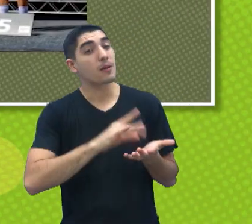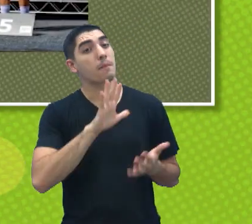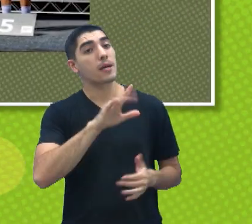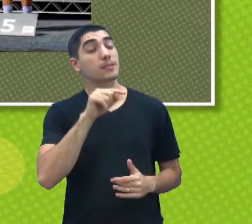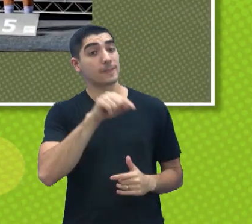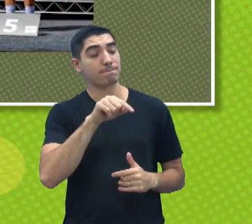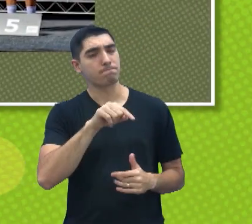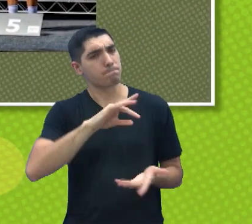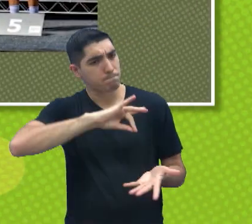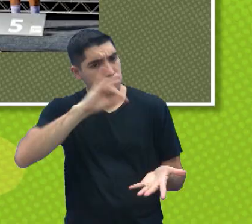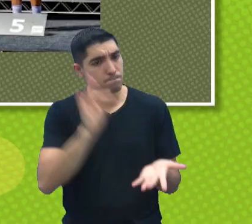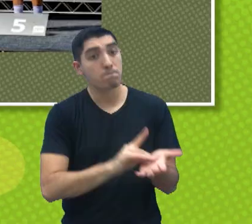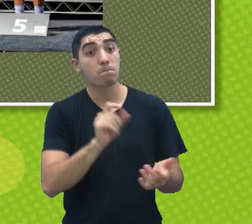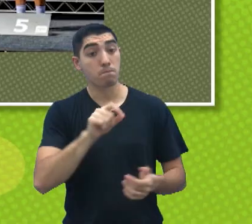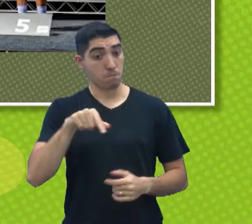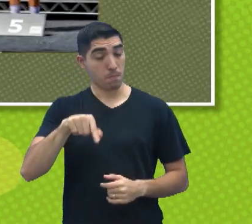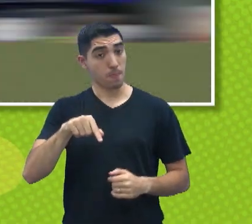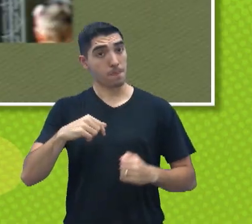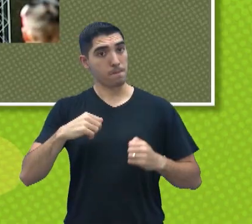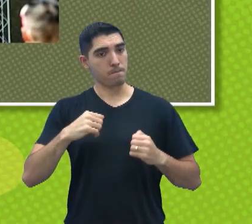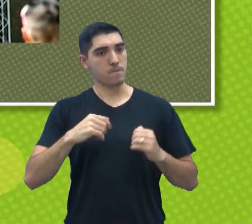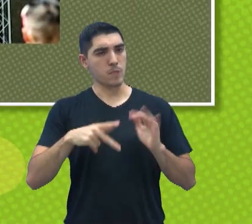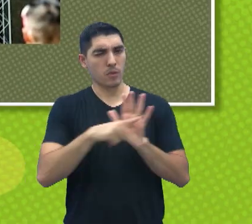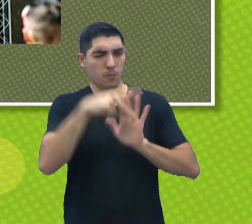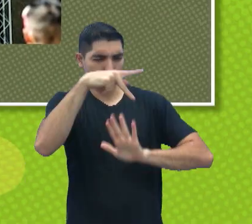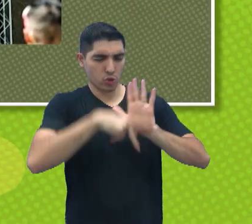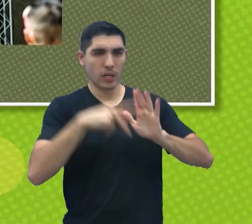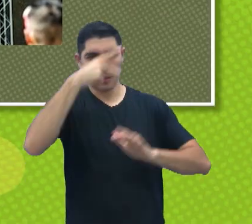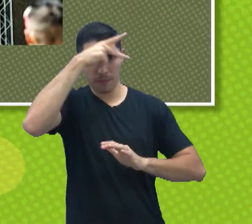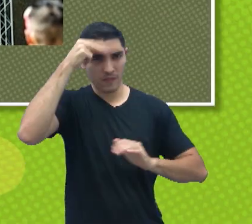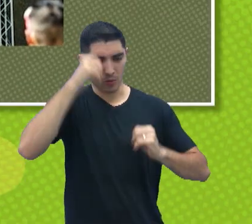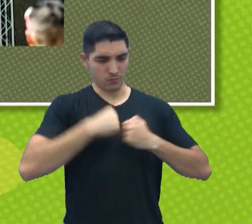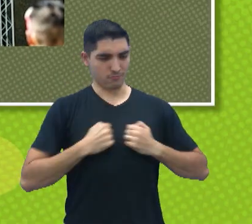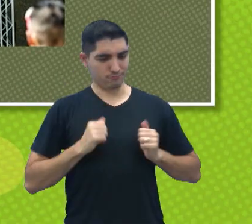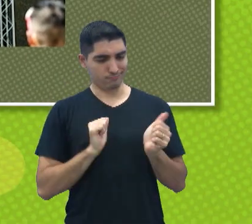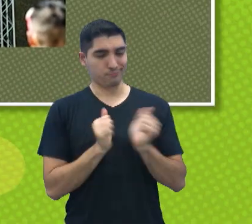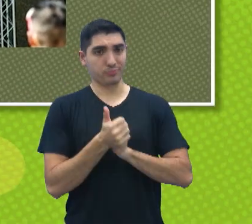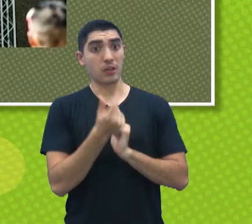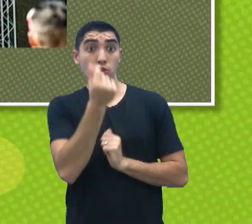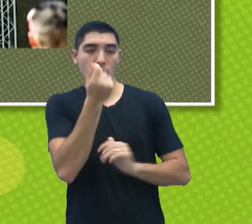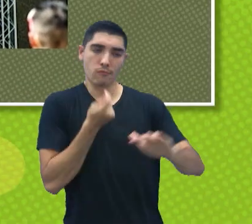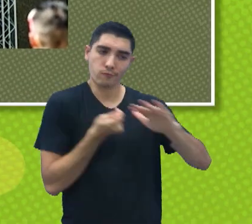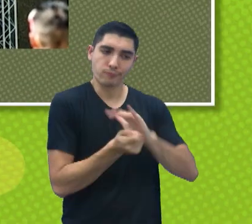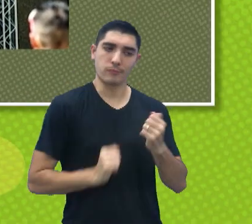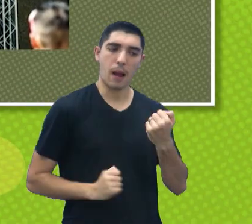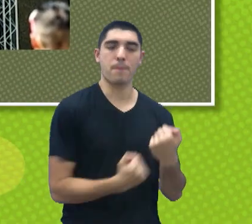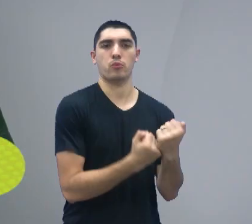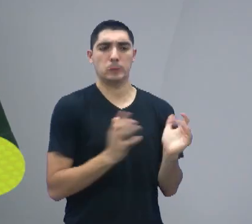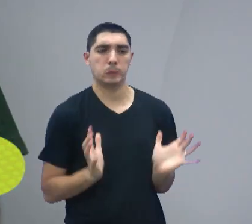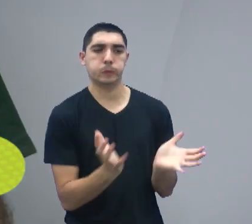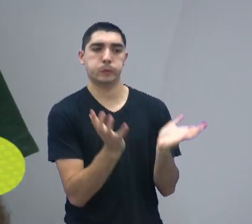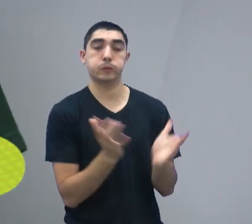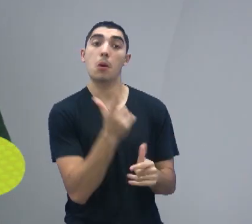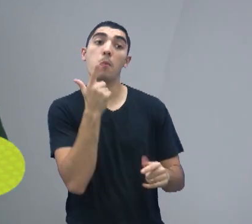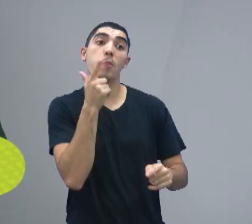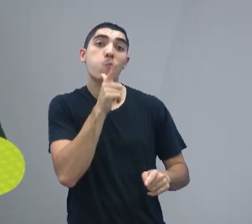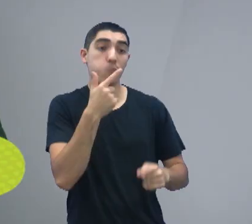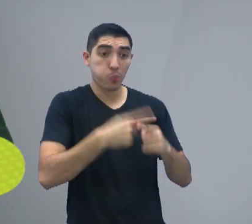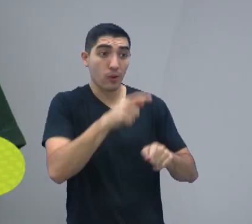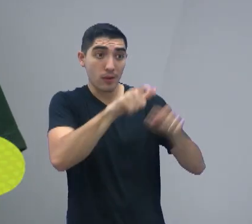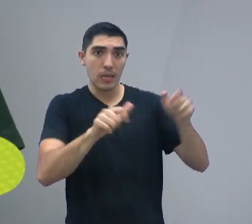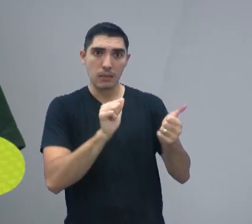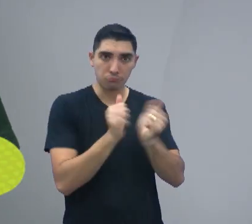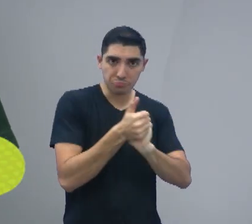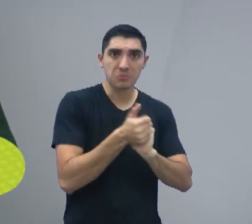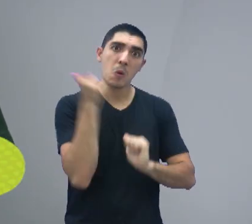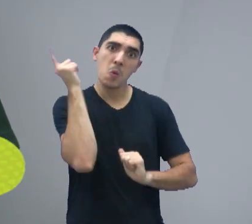que o atleta cidadão dá uma estrutura muito boa, qualificada, para que os ciclistas daqui possam se desenvolver, né? Inclusive, a